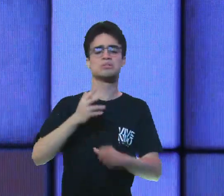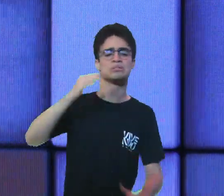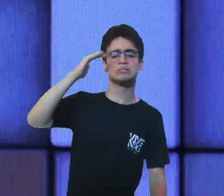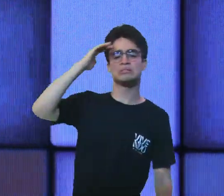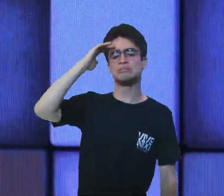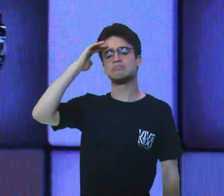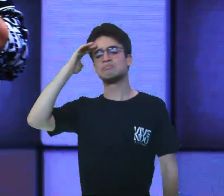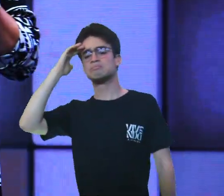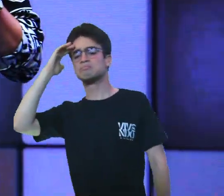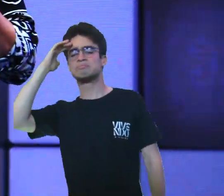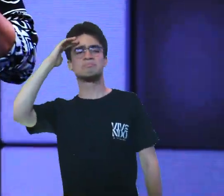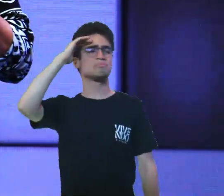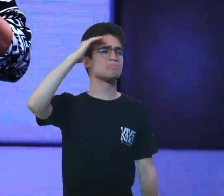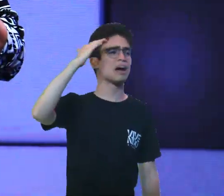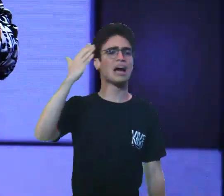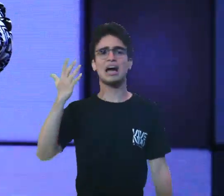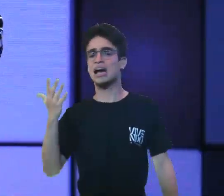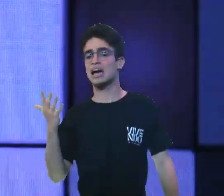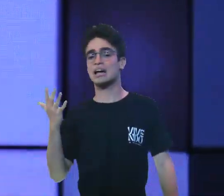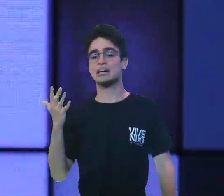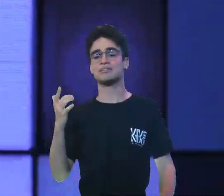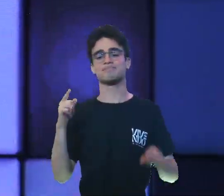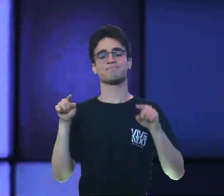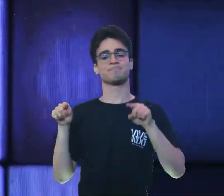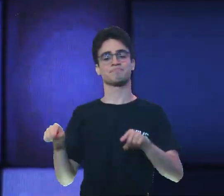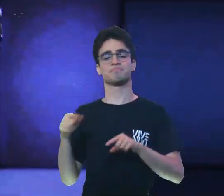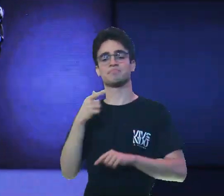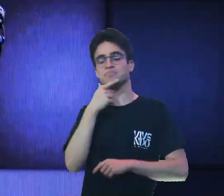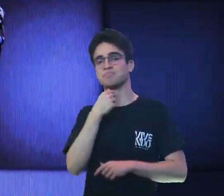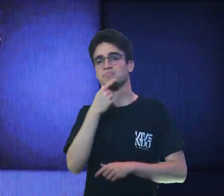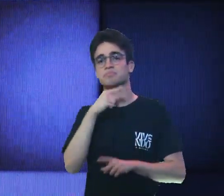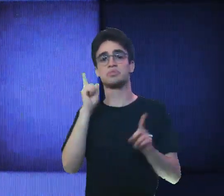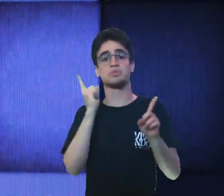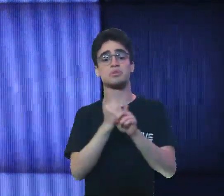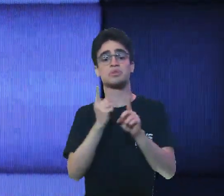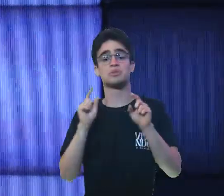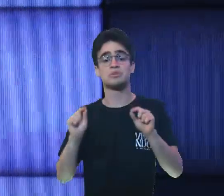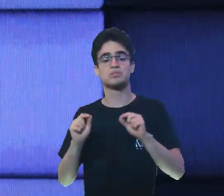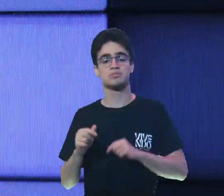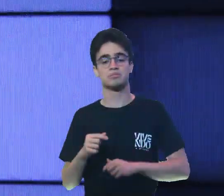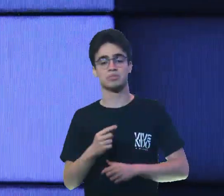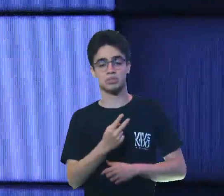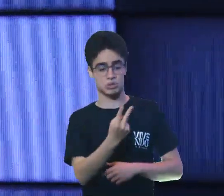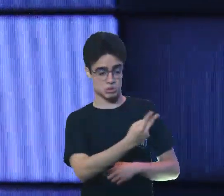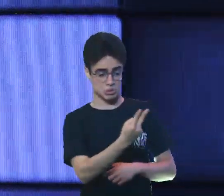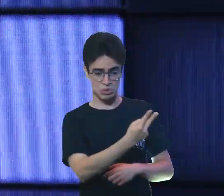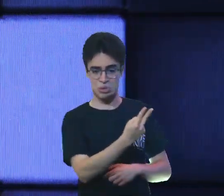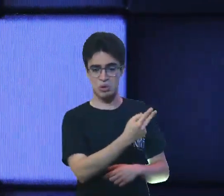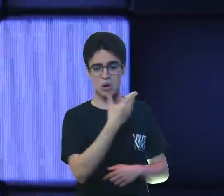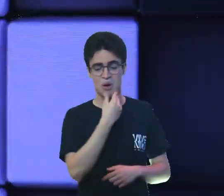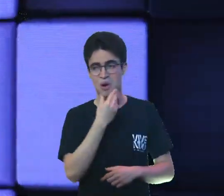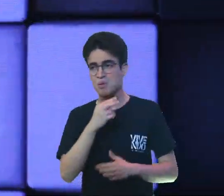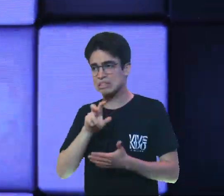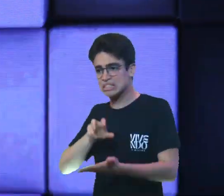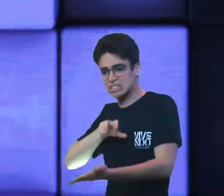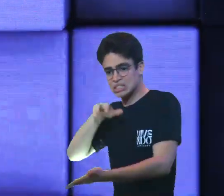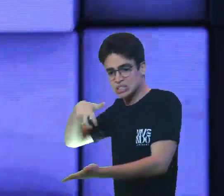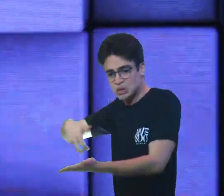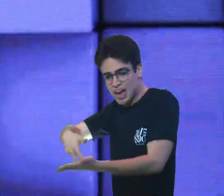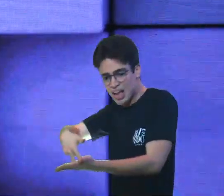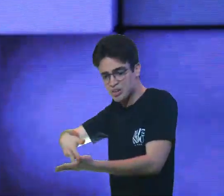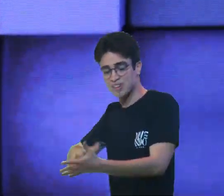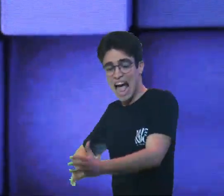seus pés, essa é a cena que ele encontra. Aqueles 2 homens estão de joelhos, as